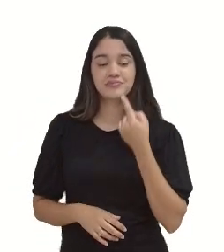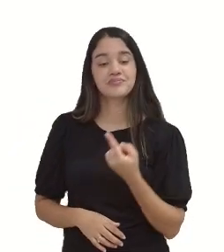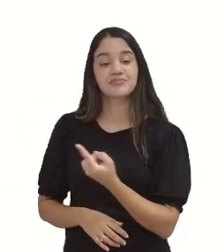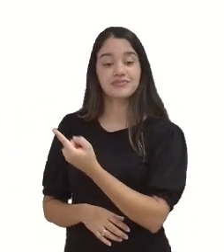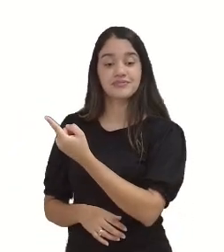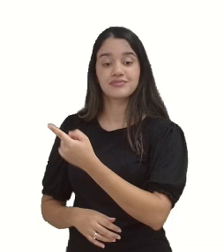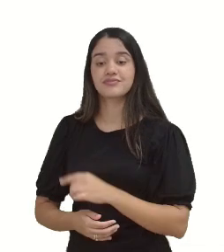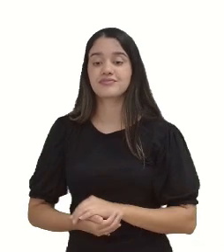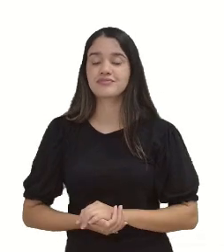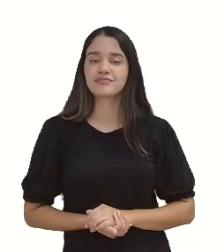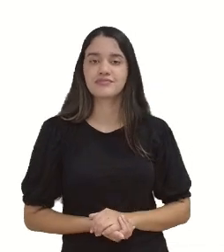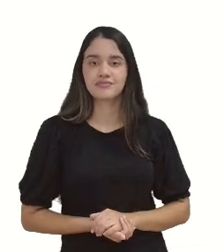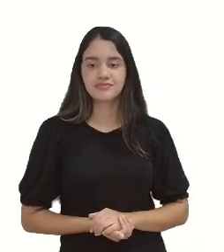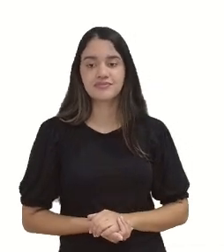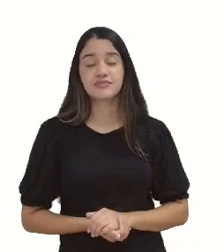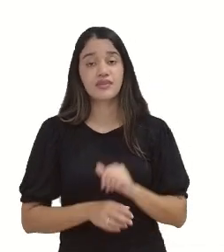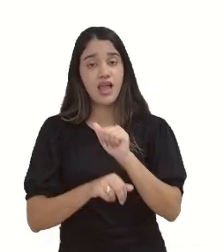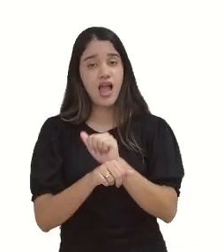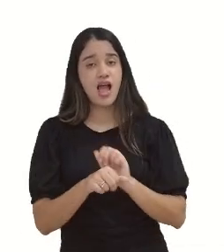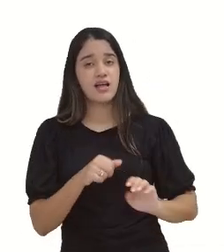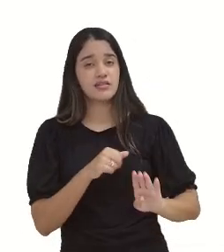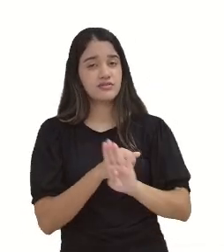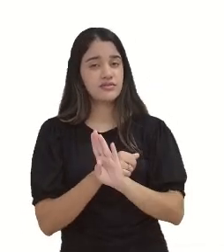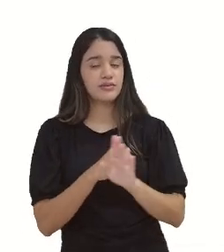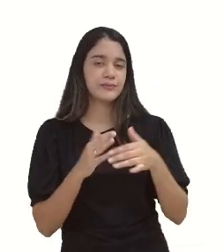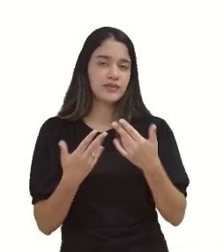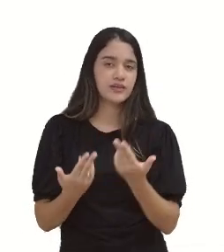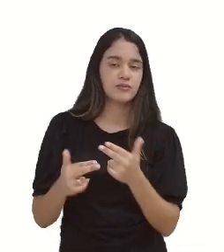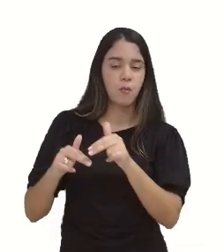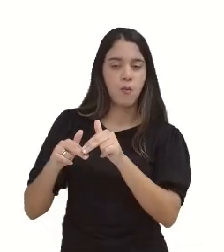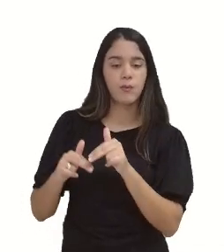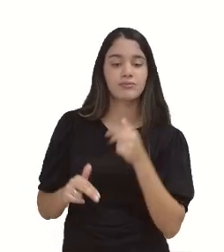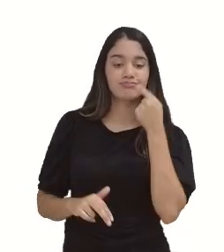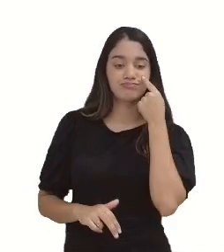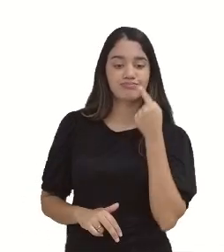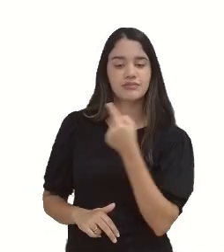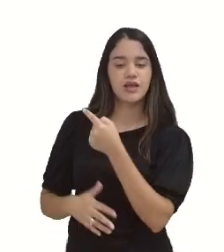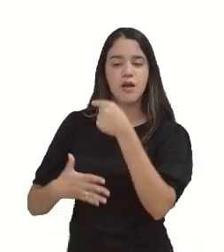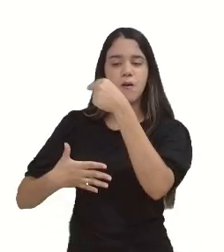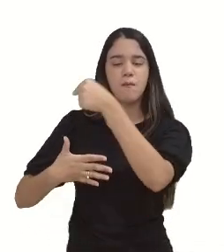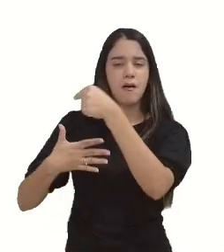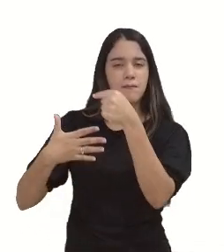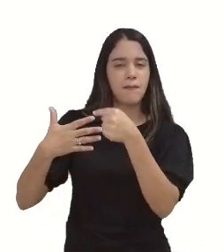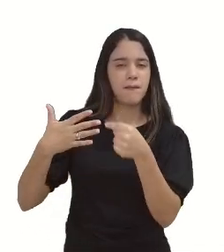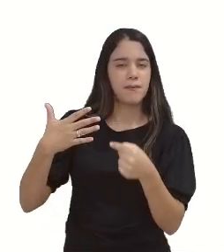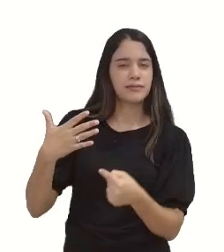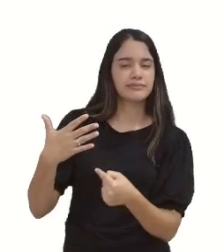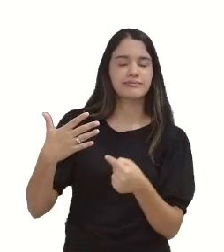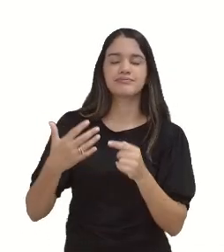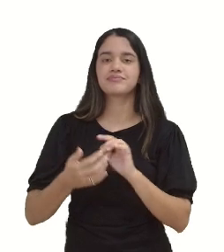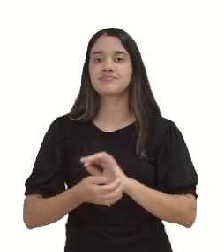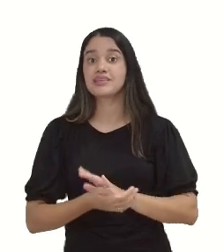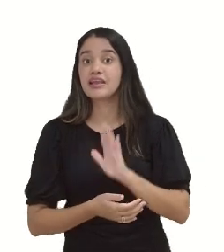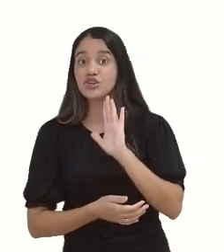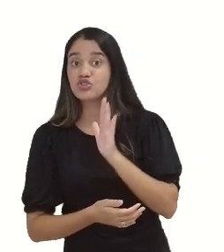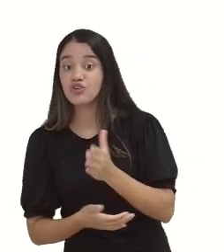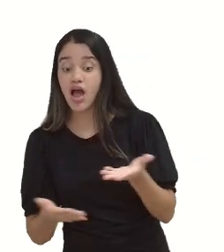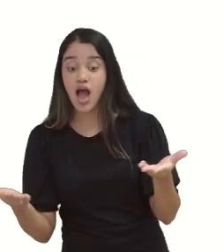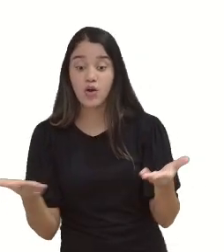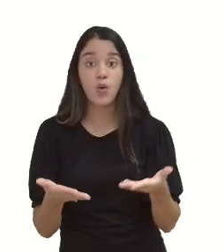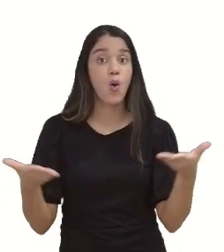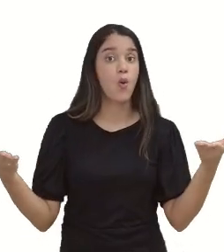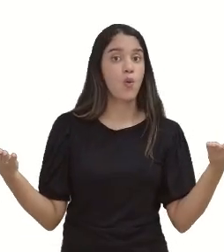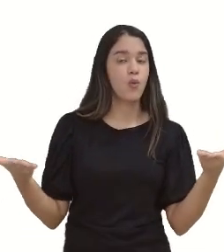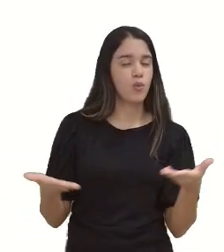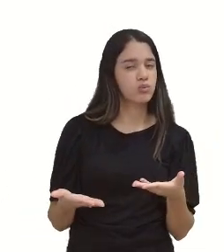se. Os advérbios e expressões, não é? Por isso, no entanto, logo, além disso, já, agora,